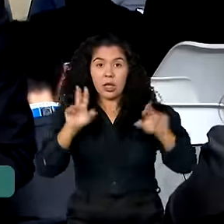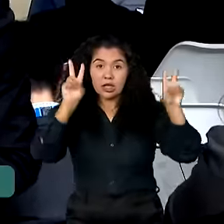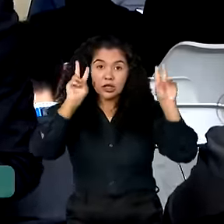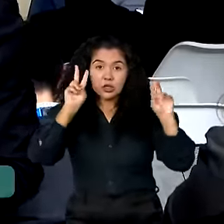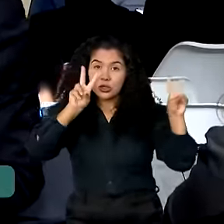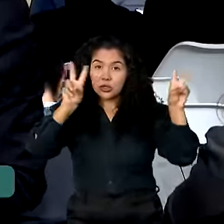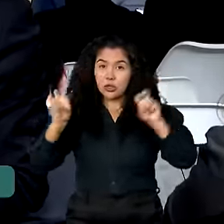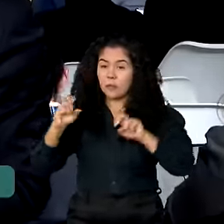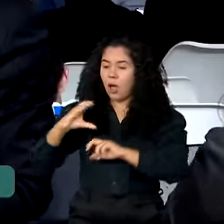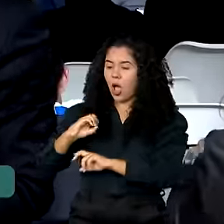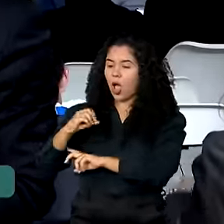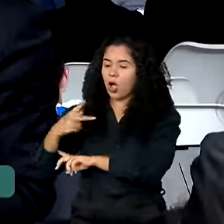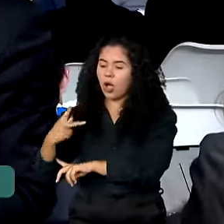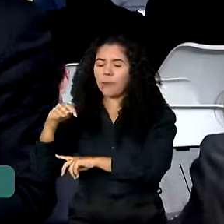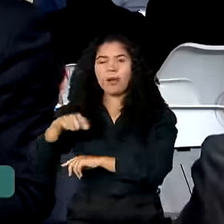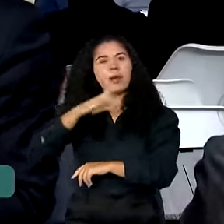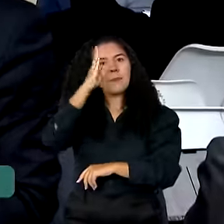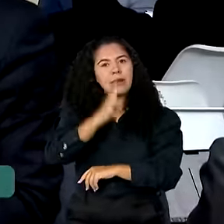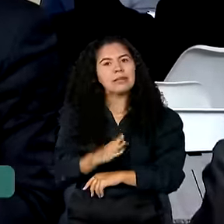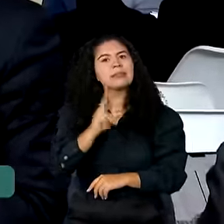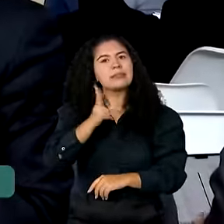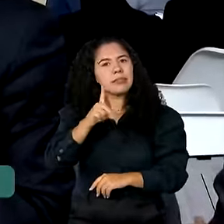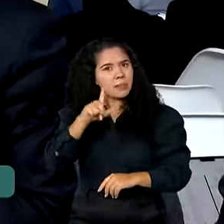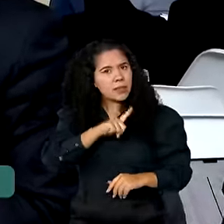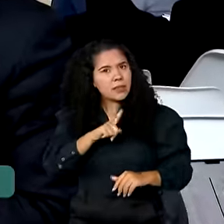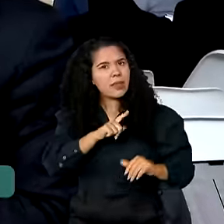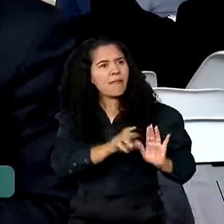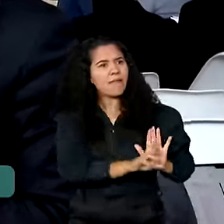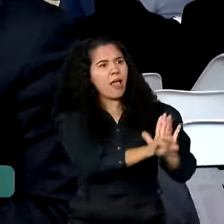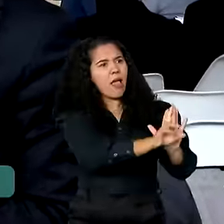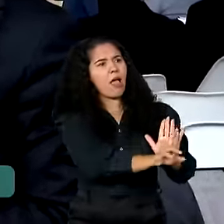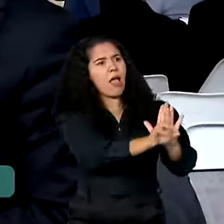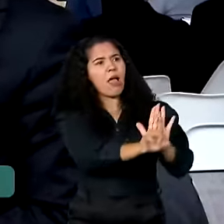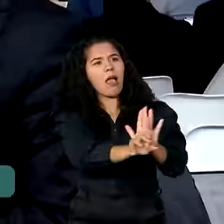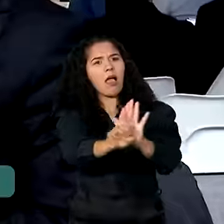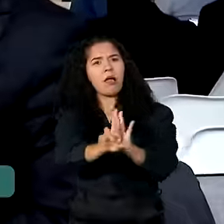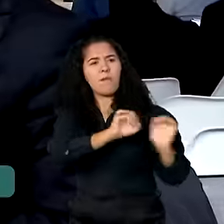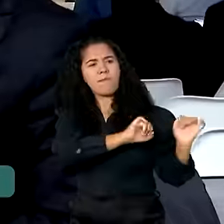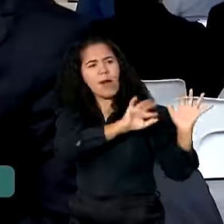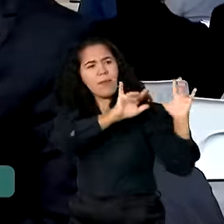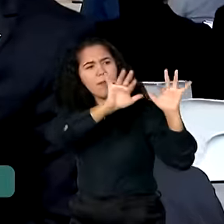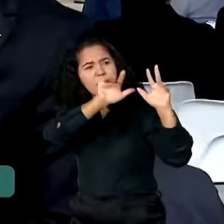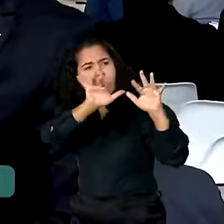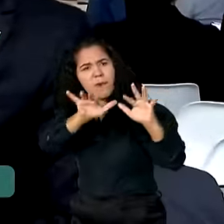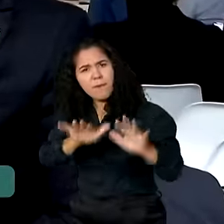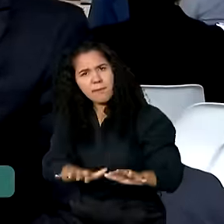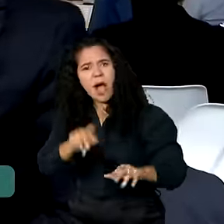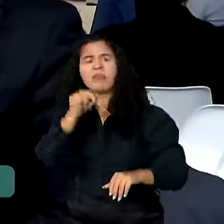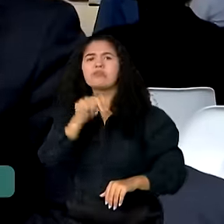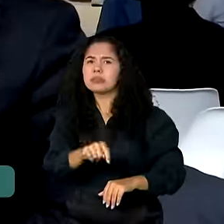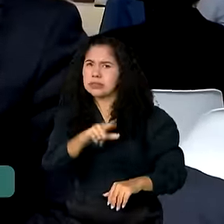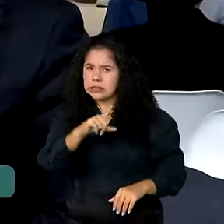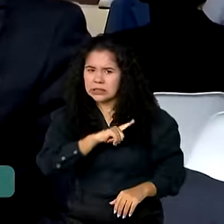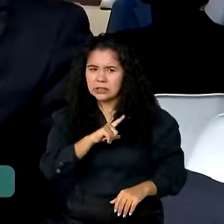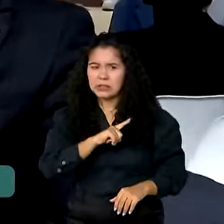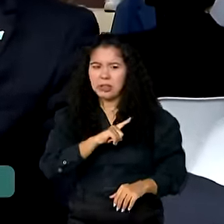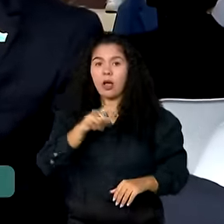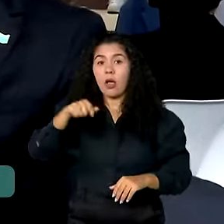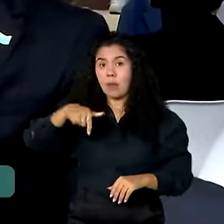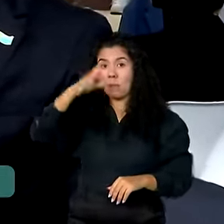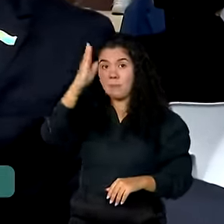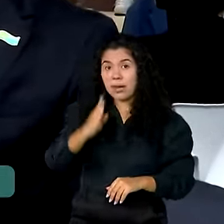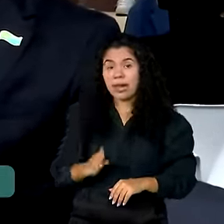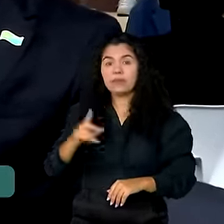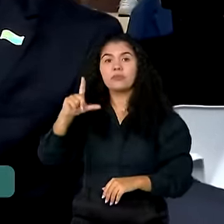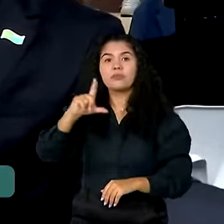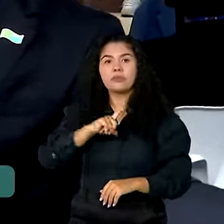COPs, o Brasil normalmente traz muita gente para participar e este ano não é diferente. A delegação brasileira tem a segunda maior, o